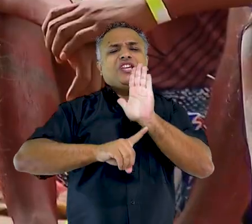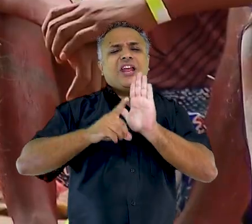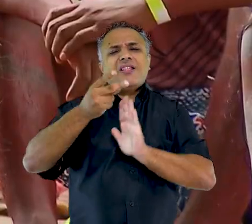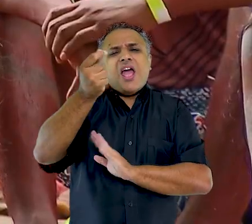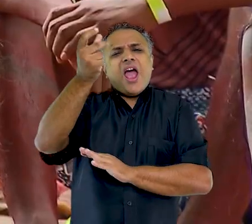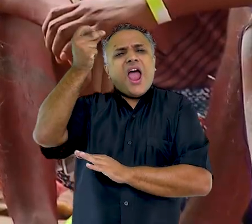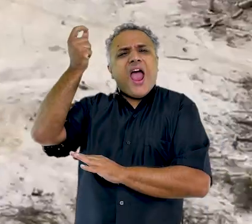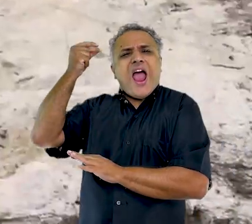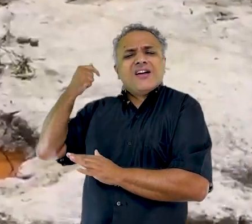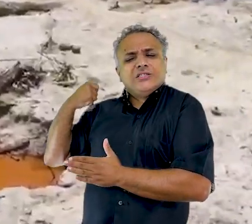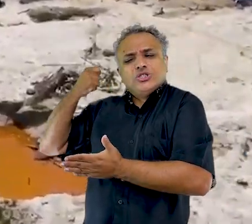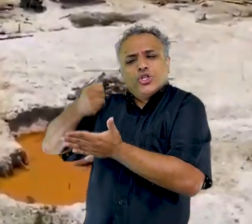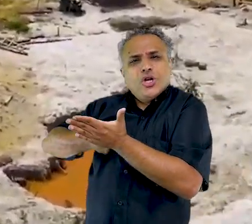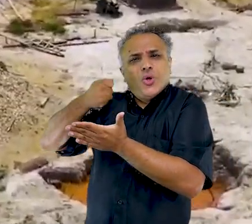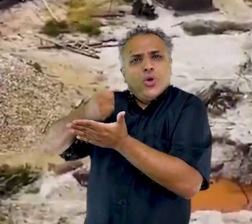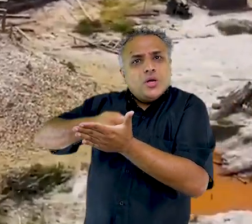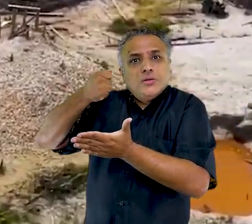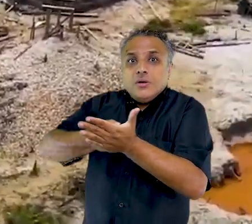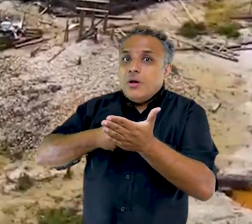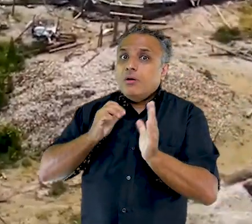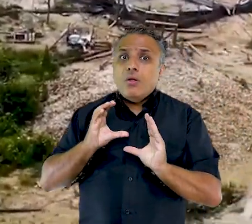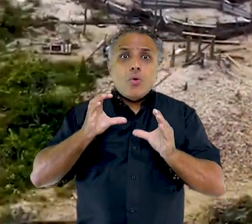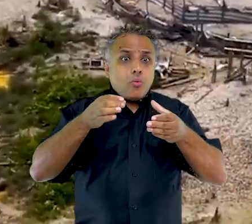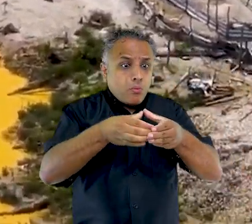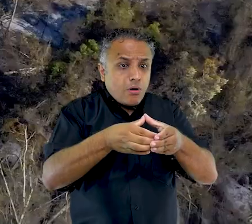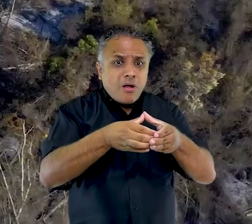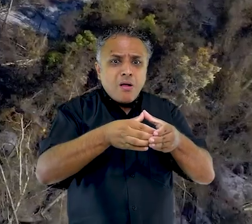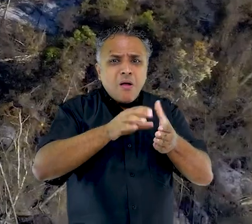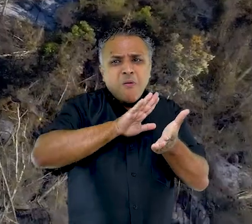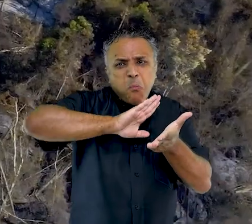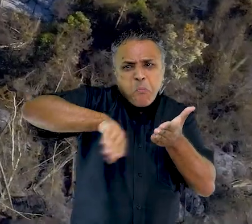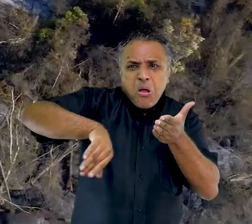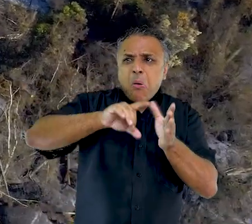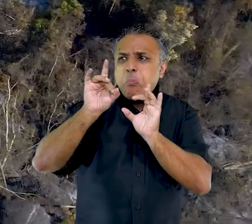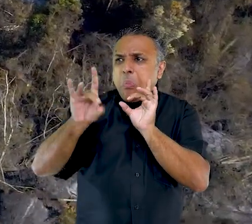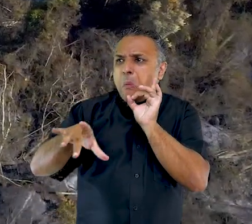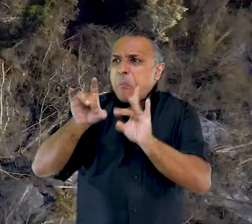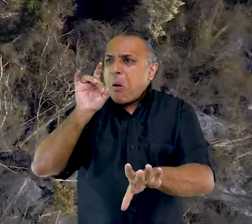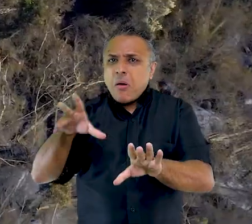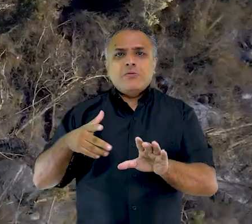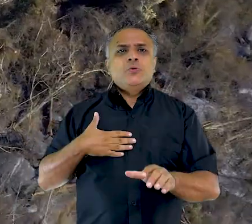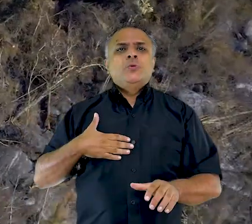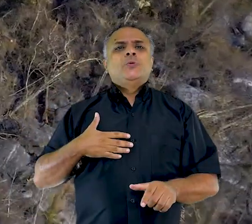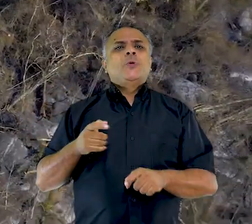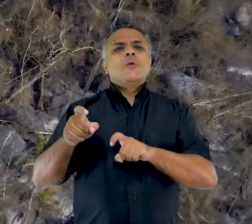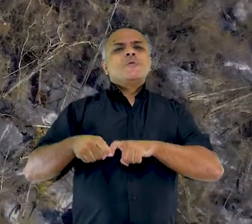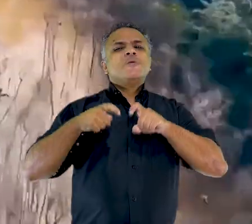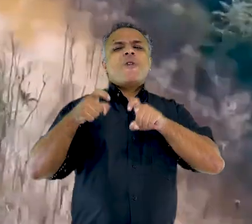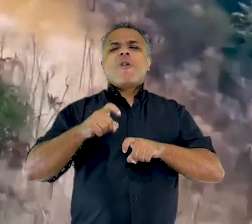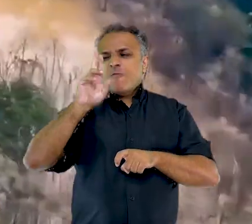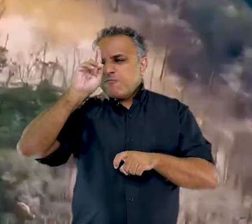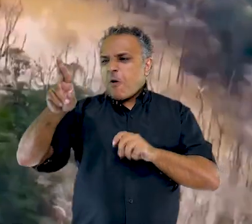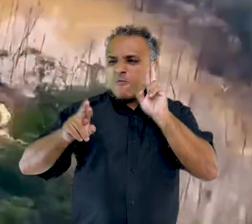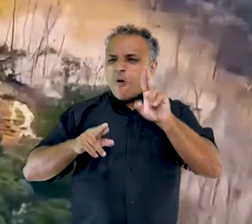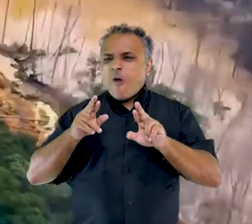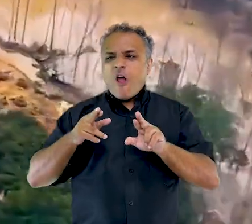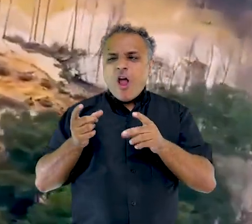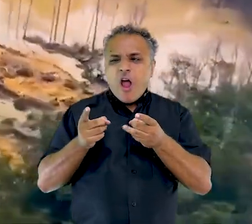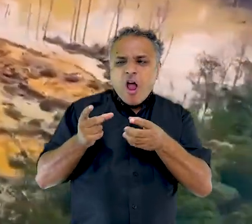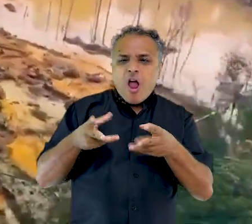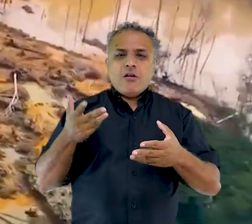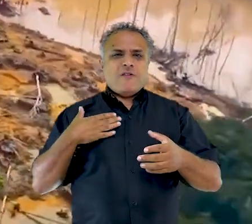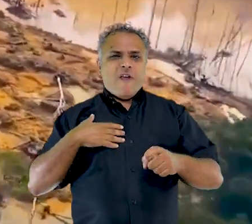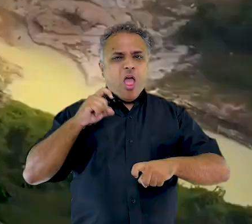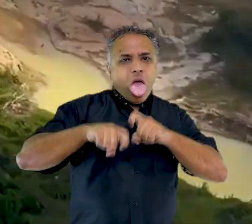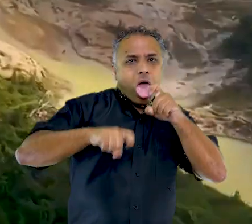e contínua. Muitas comunidades enfrentam expulsões de suas terras por fazendeiros e grileiros, violência,